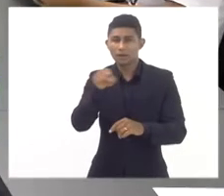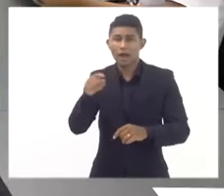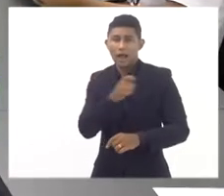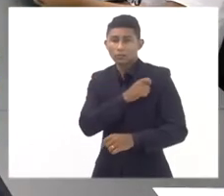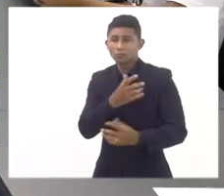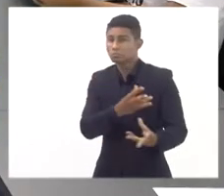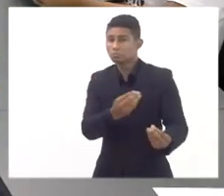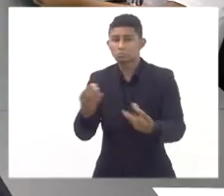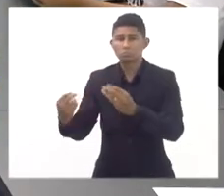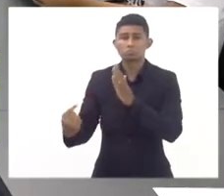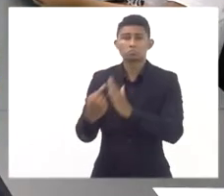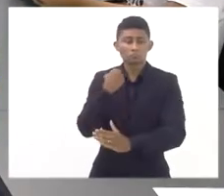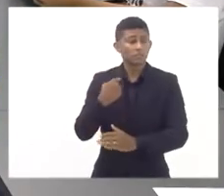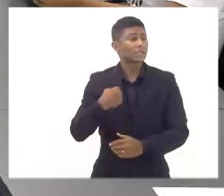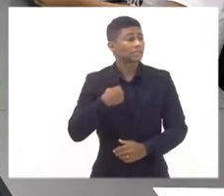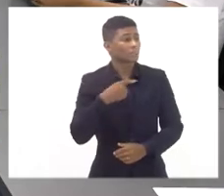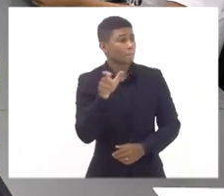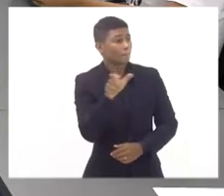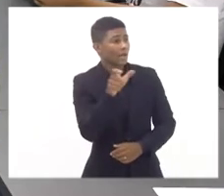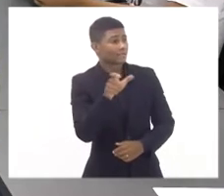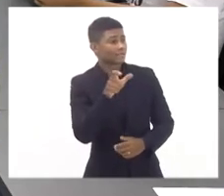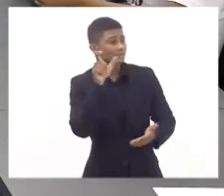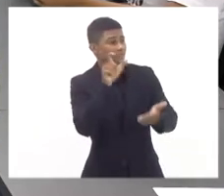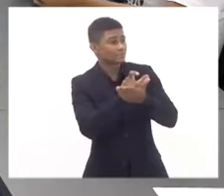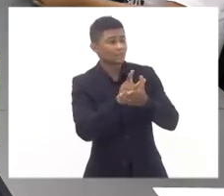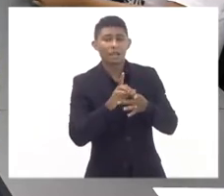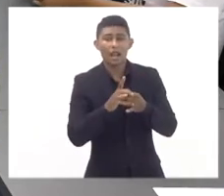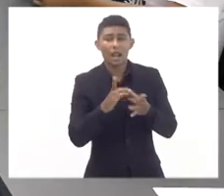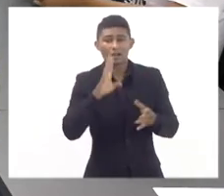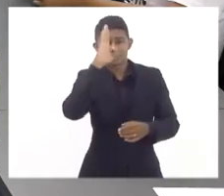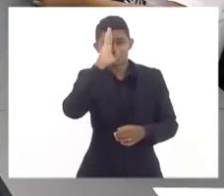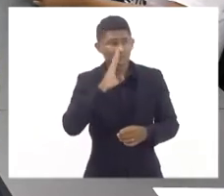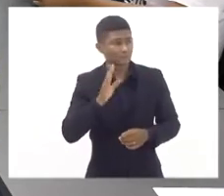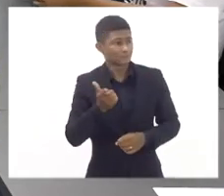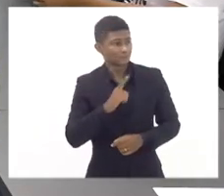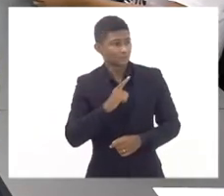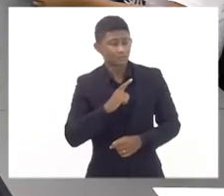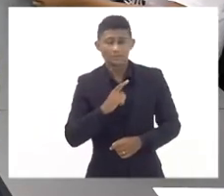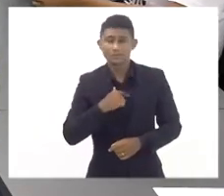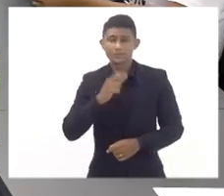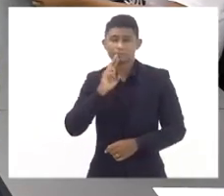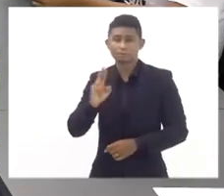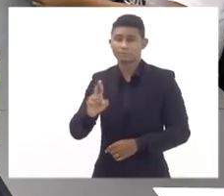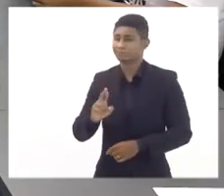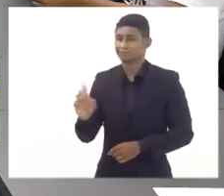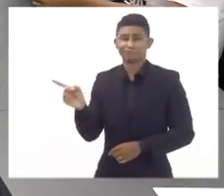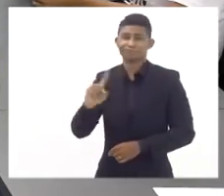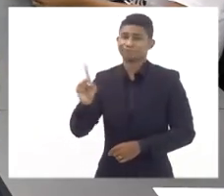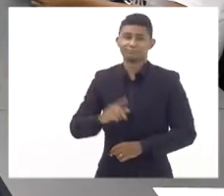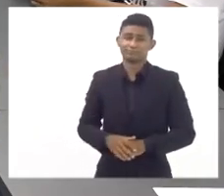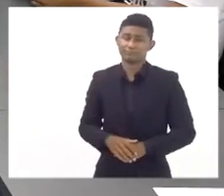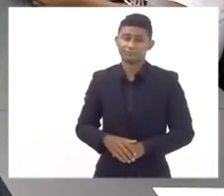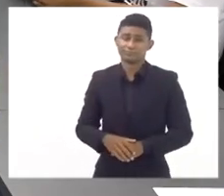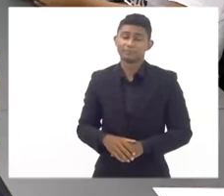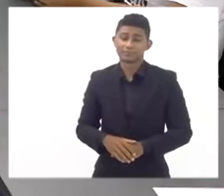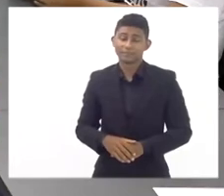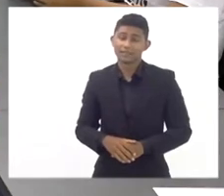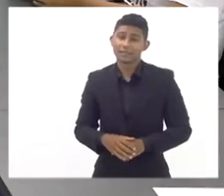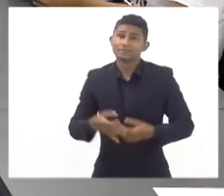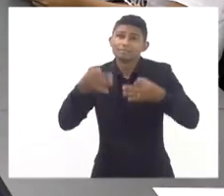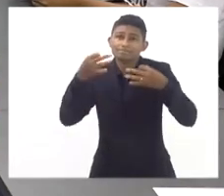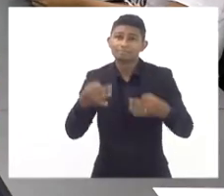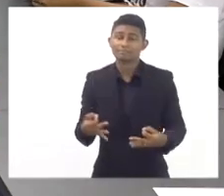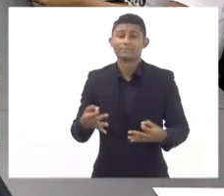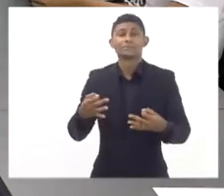E eu, com muita dor no coração, respondo que não. Né? Que agora vai responder que tem. Pois é, direito tem, né? Mas